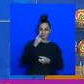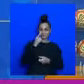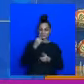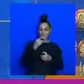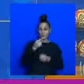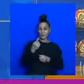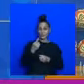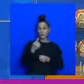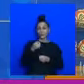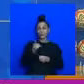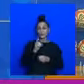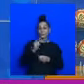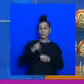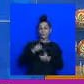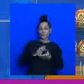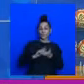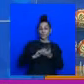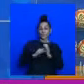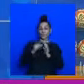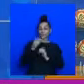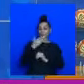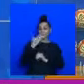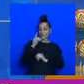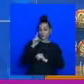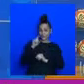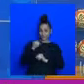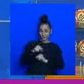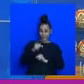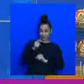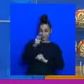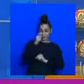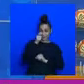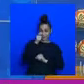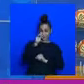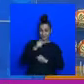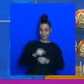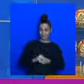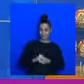O 15º e último número da Loto Fácil.